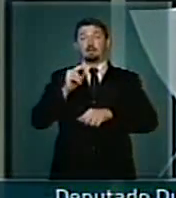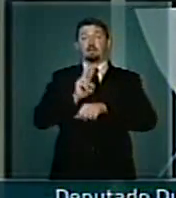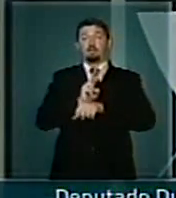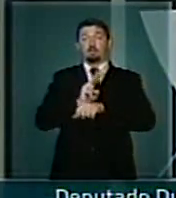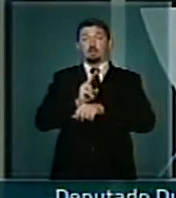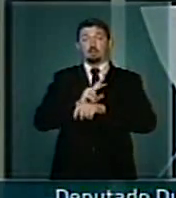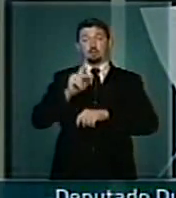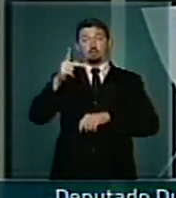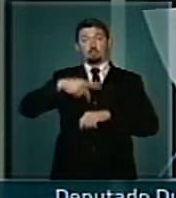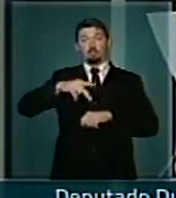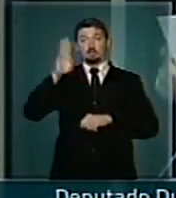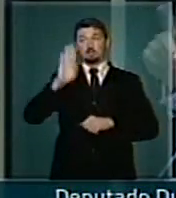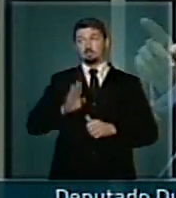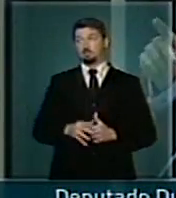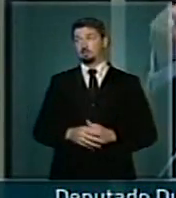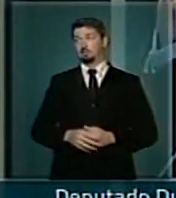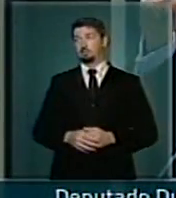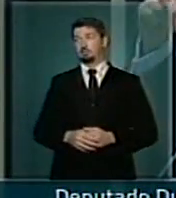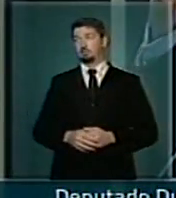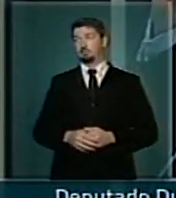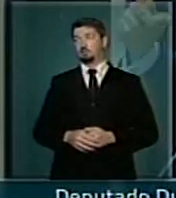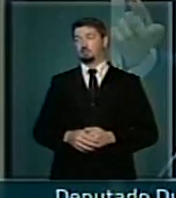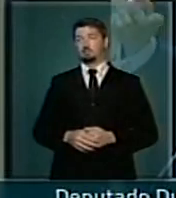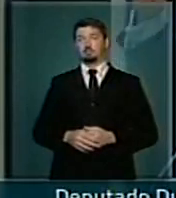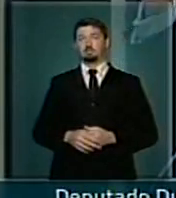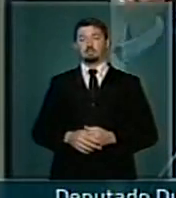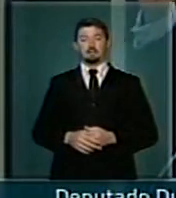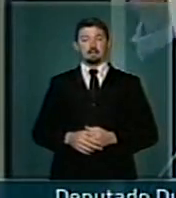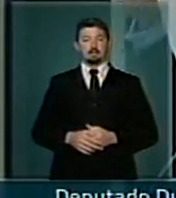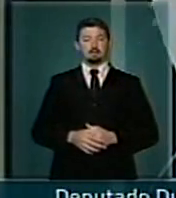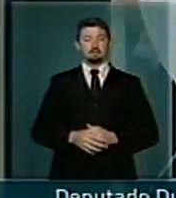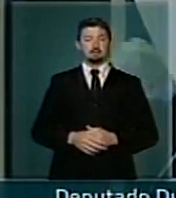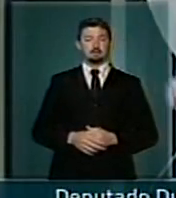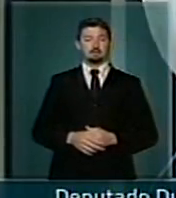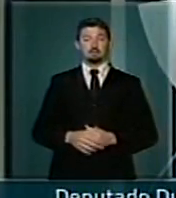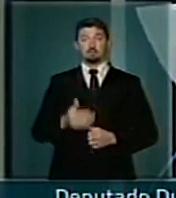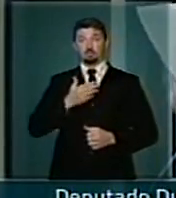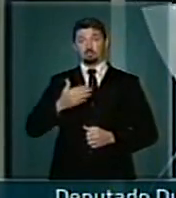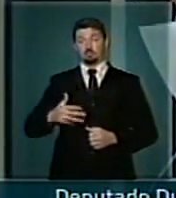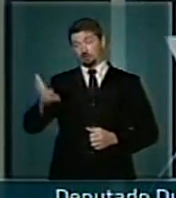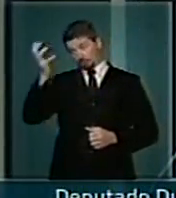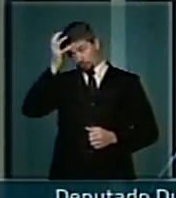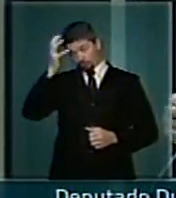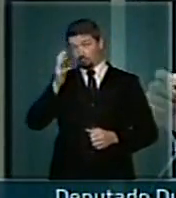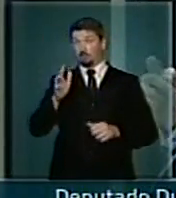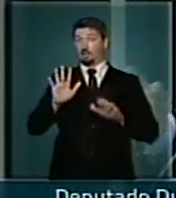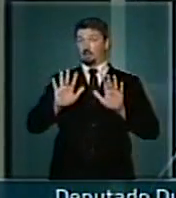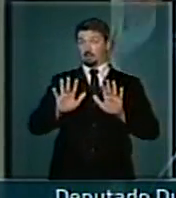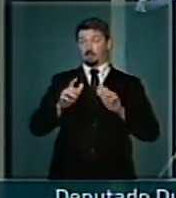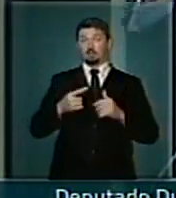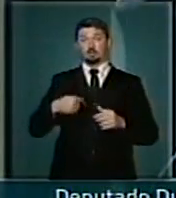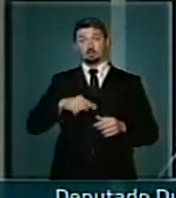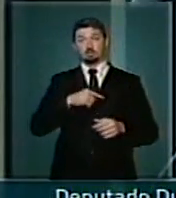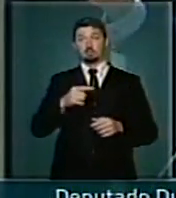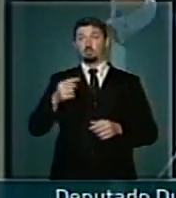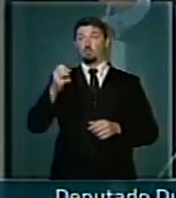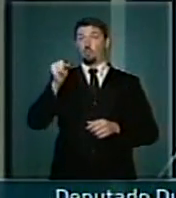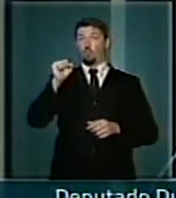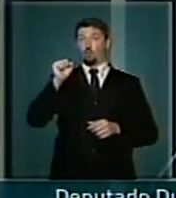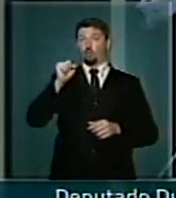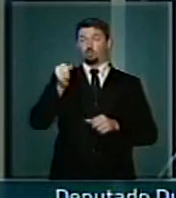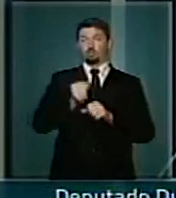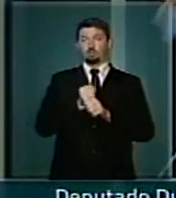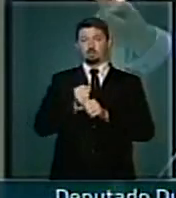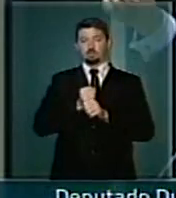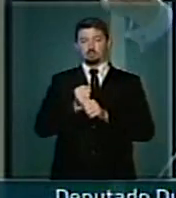interesses do nosso país? Estamos no 8º mês do governo Dilma. Aliás, estamos no 8º ano